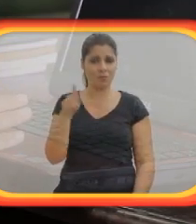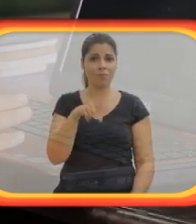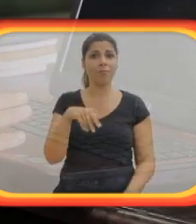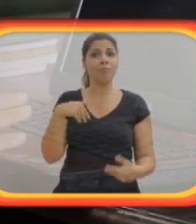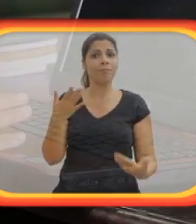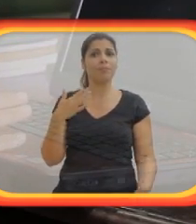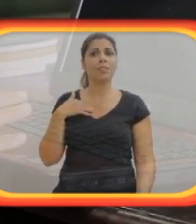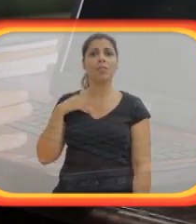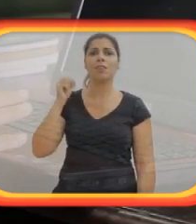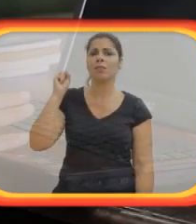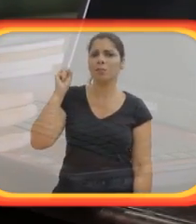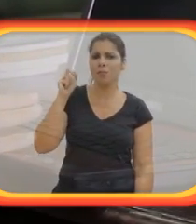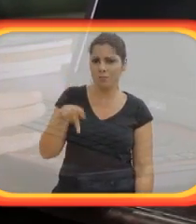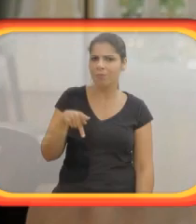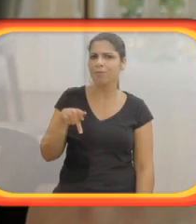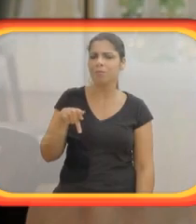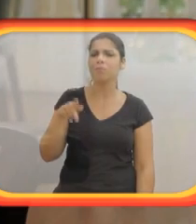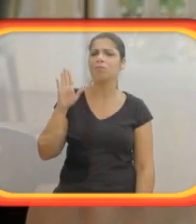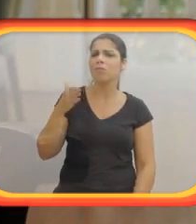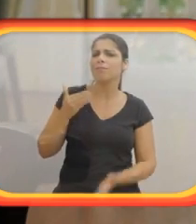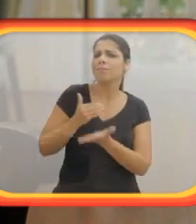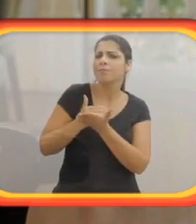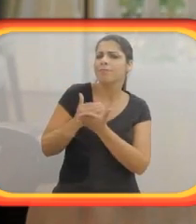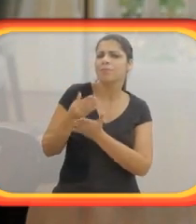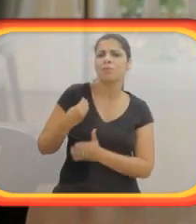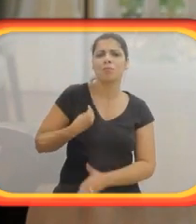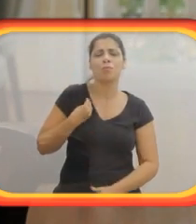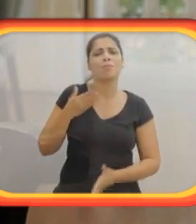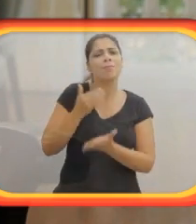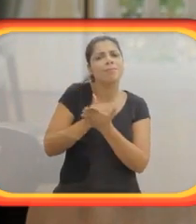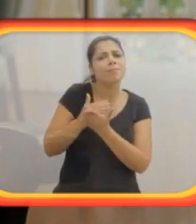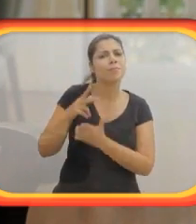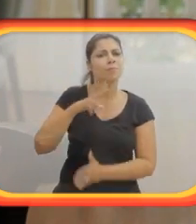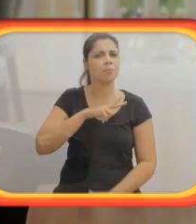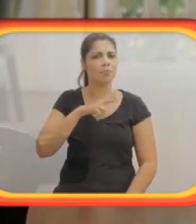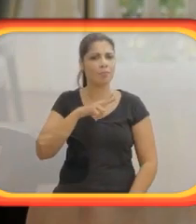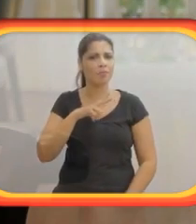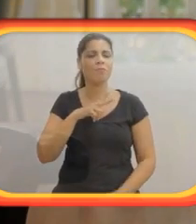INES, eu comecei a trabalhar com formação de professores.